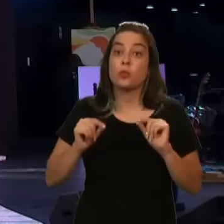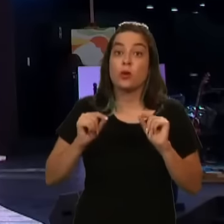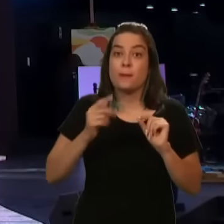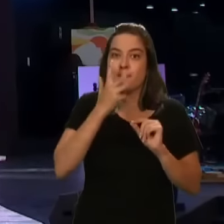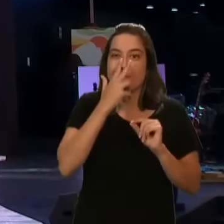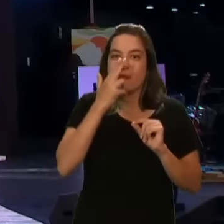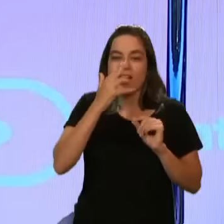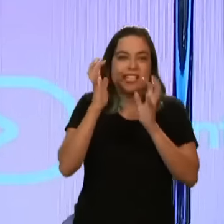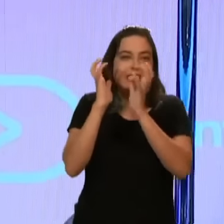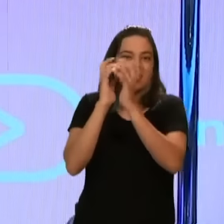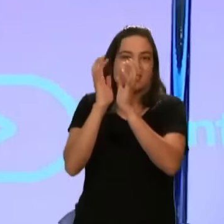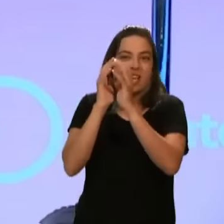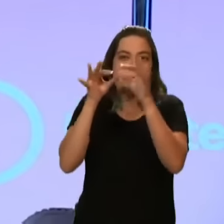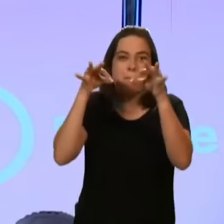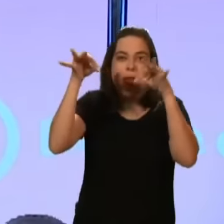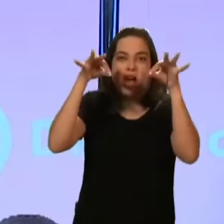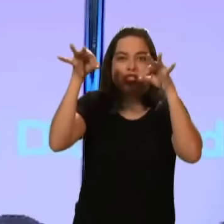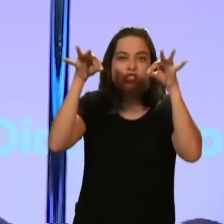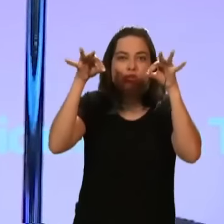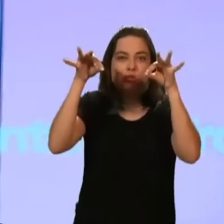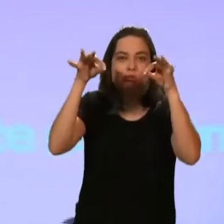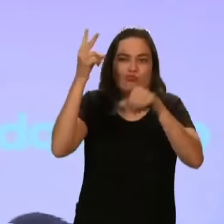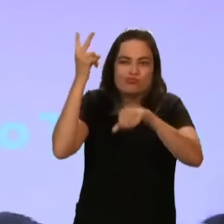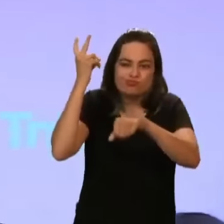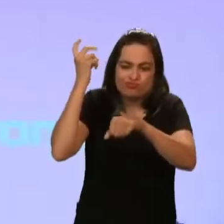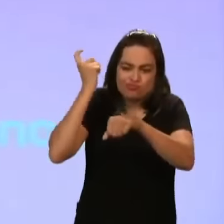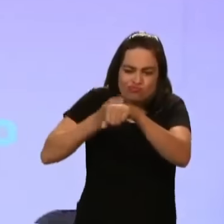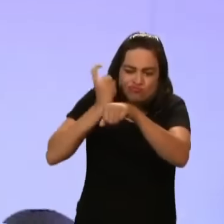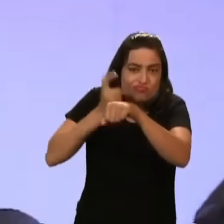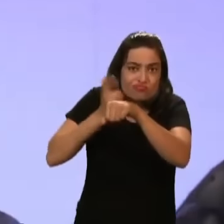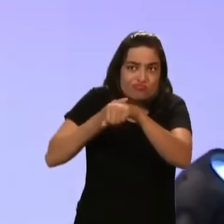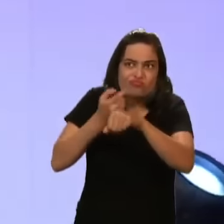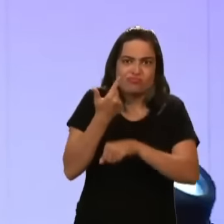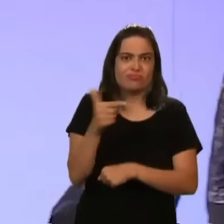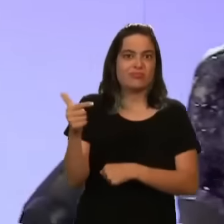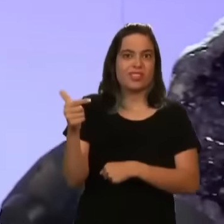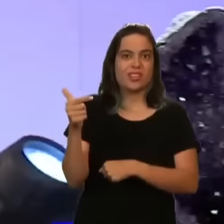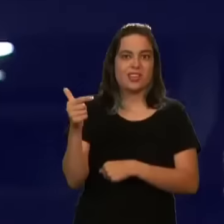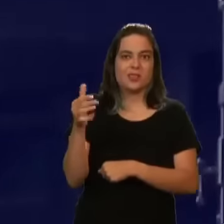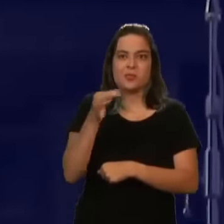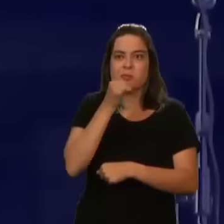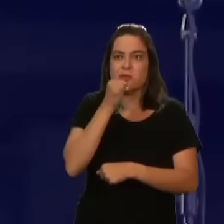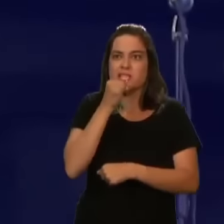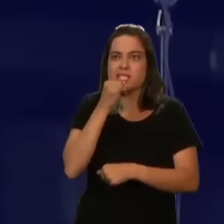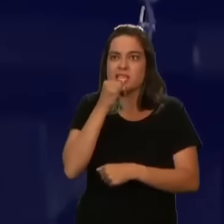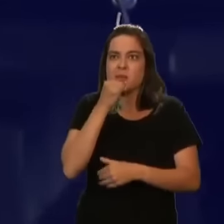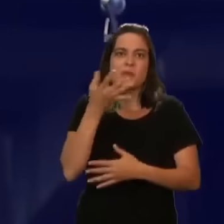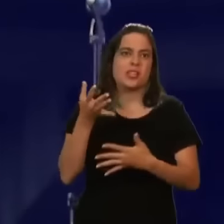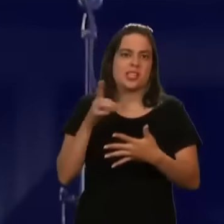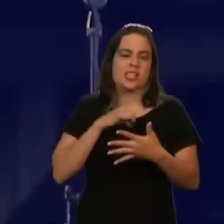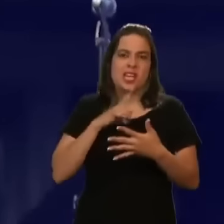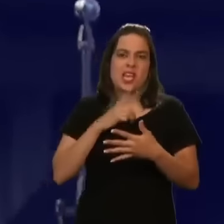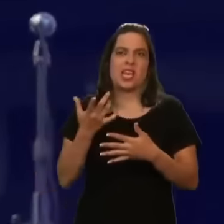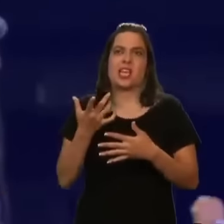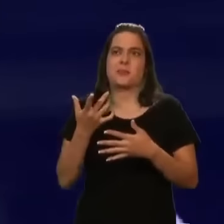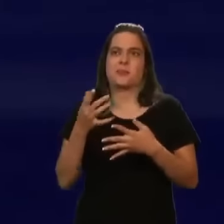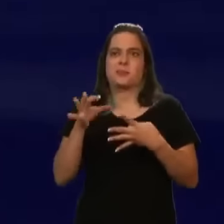plástico. O nosso cérebro não é rígido. Até mesmo neurônios que eles achavam que não podiam